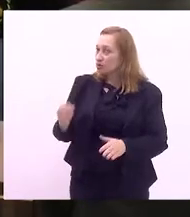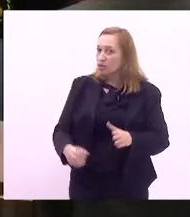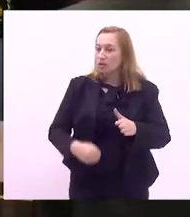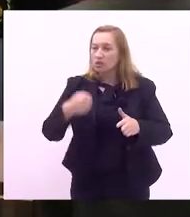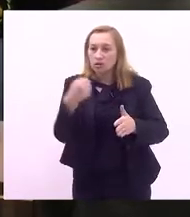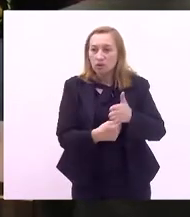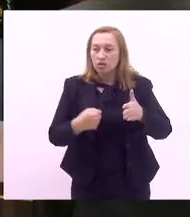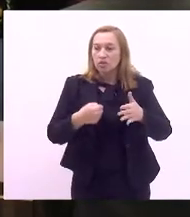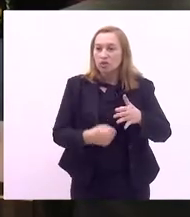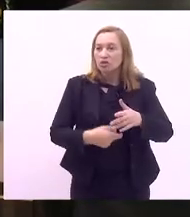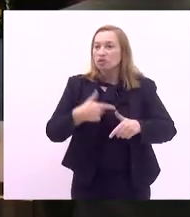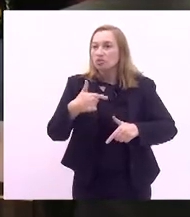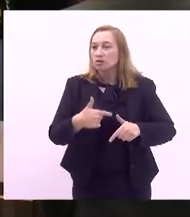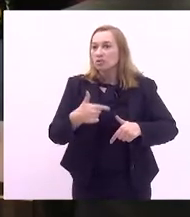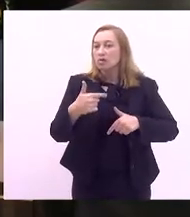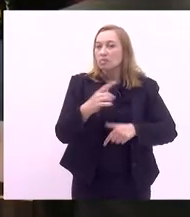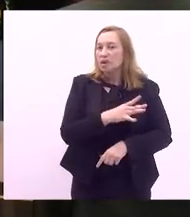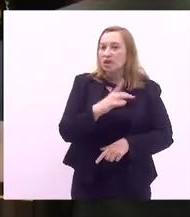o